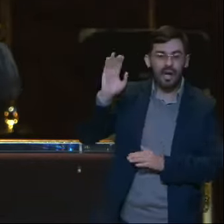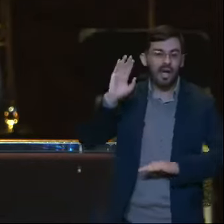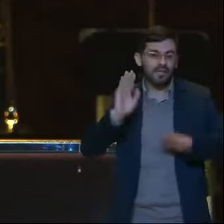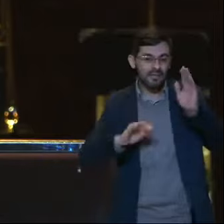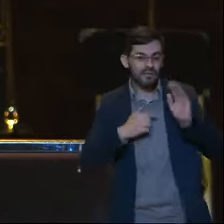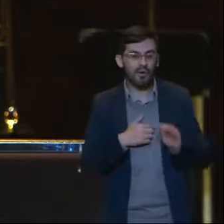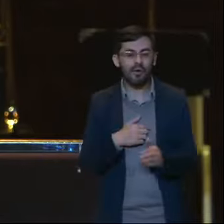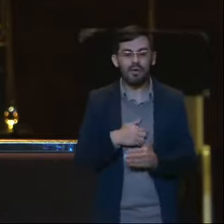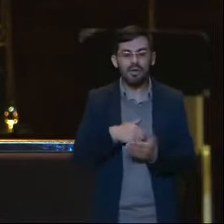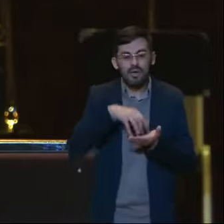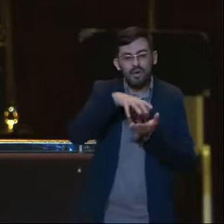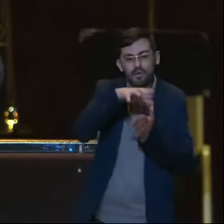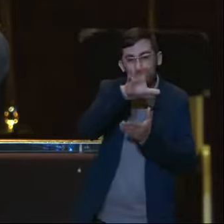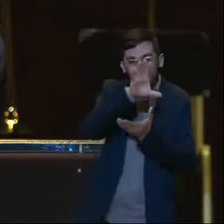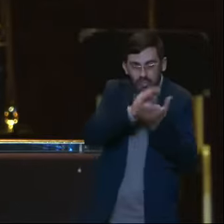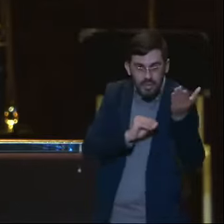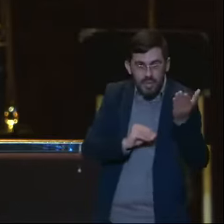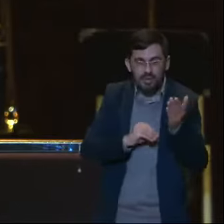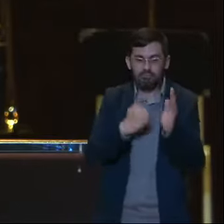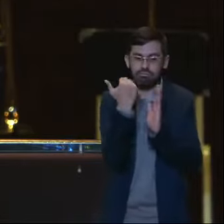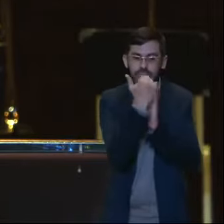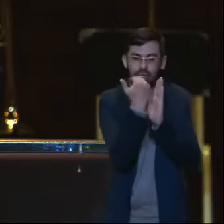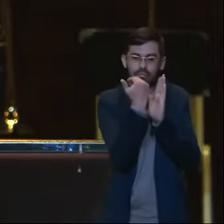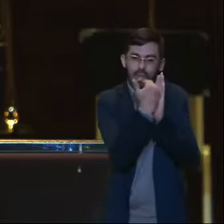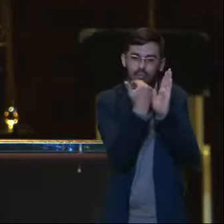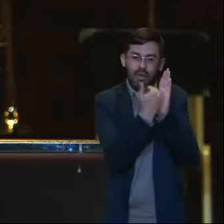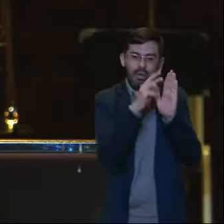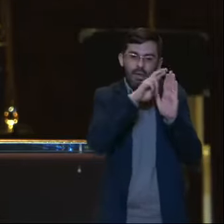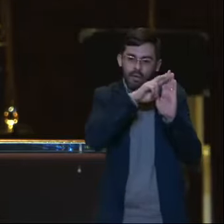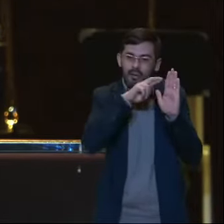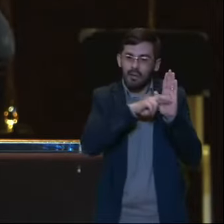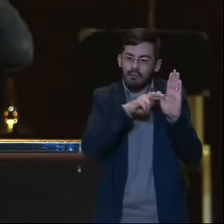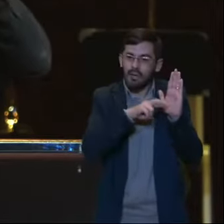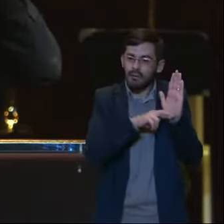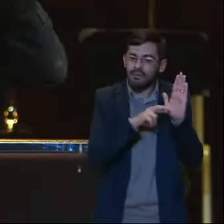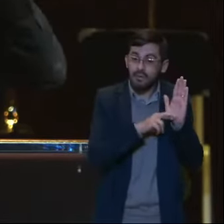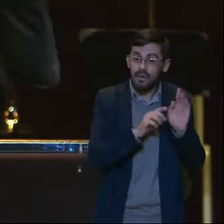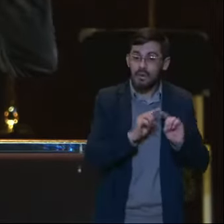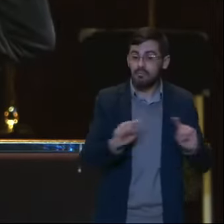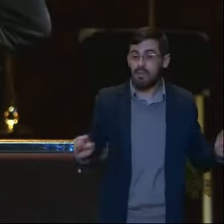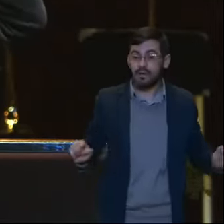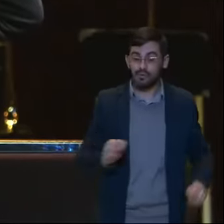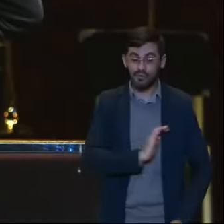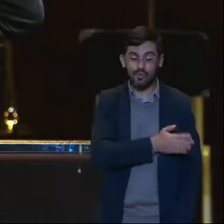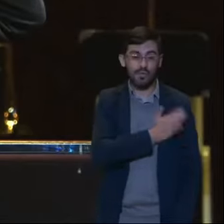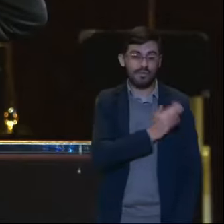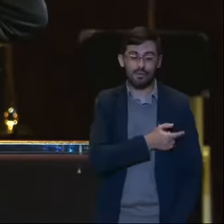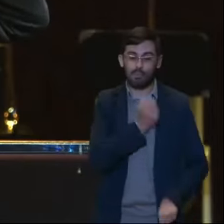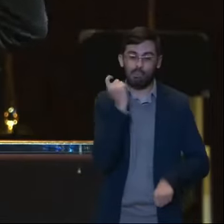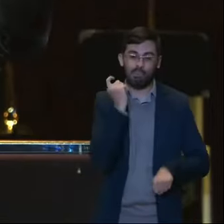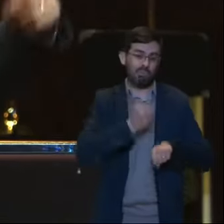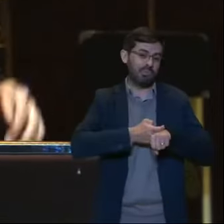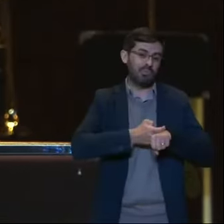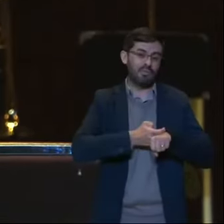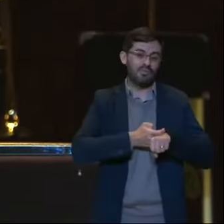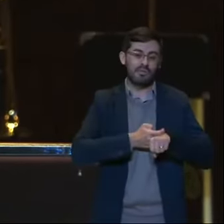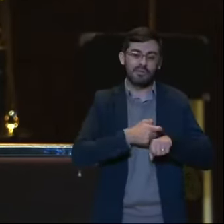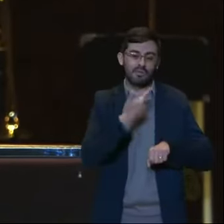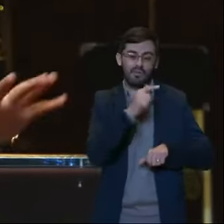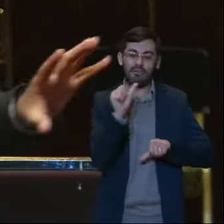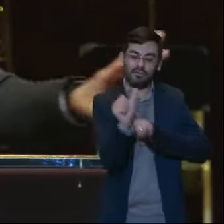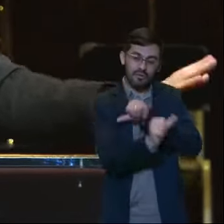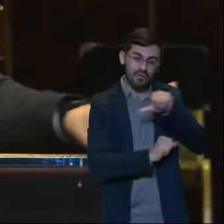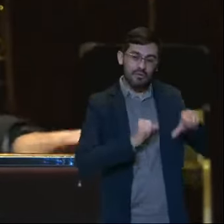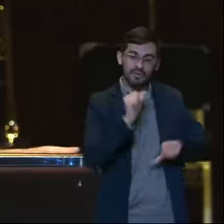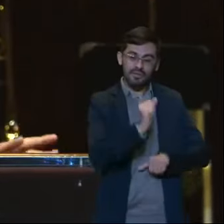formas, repetindo liturgias, repetindo práticas, sem que isso transforme o nosso coração, sem que isso mude a nossa